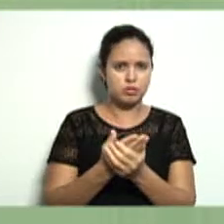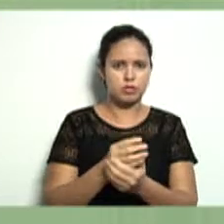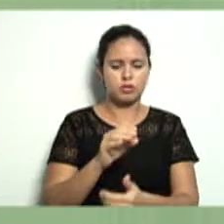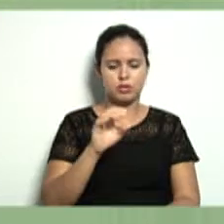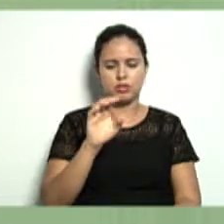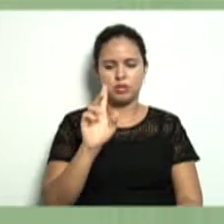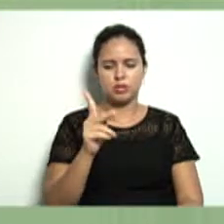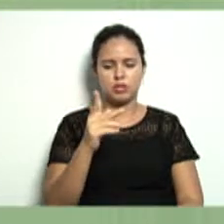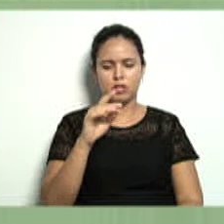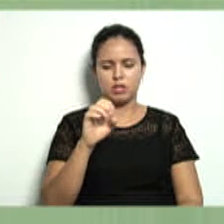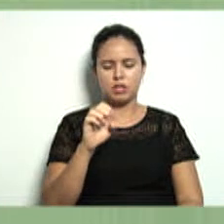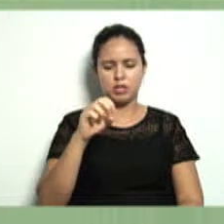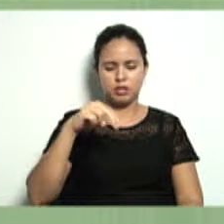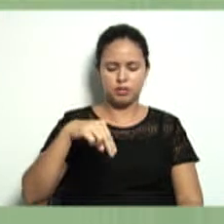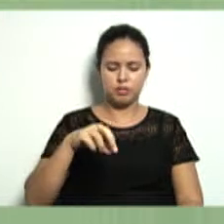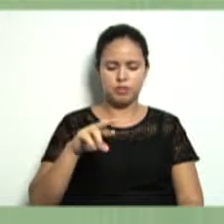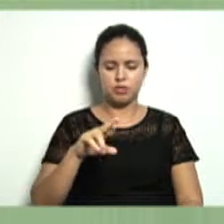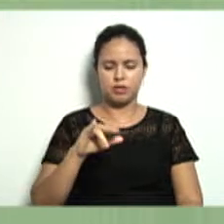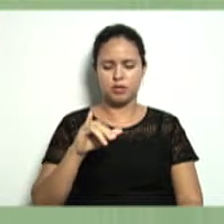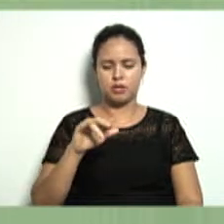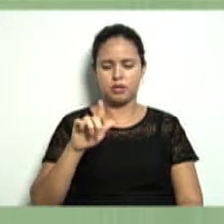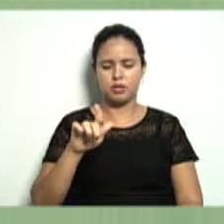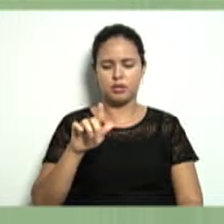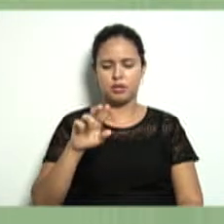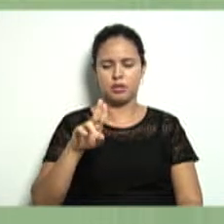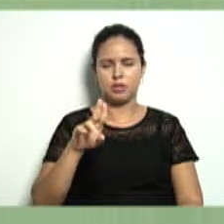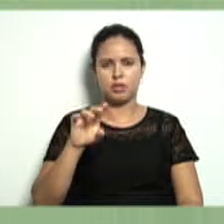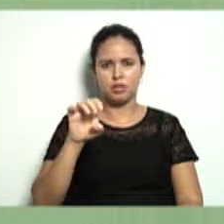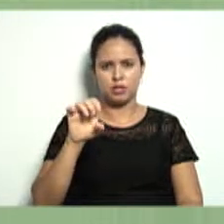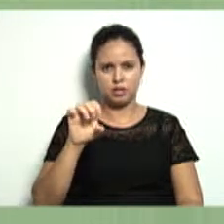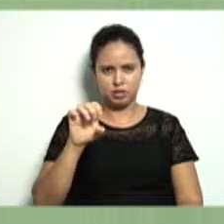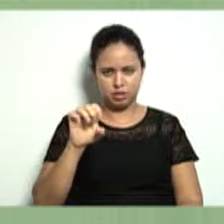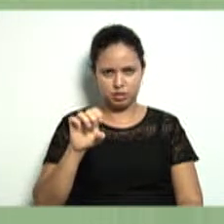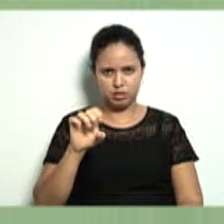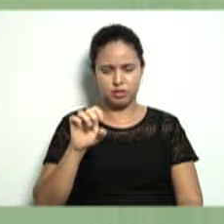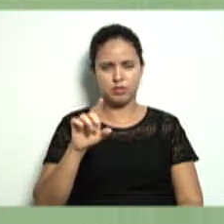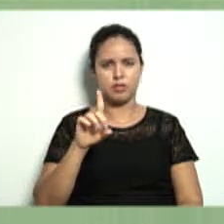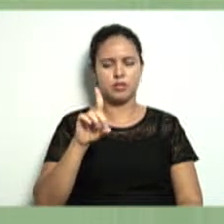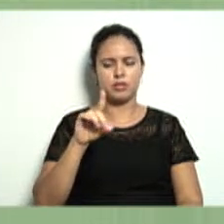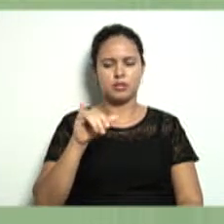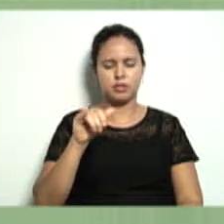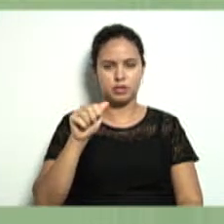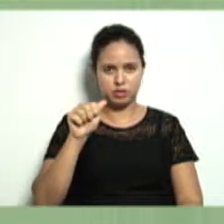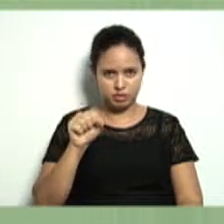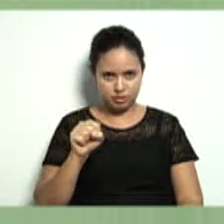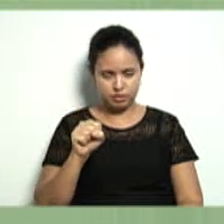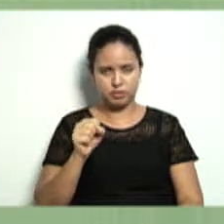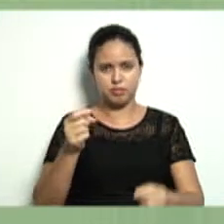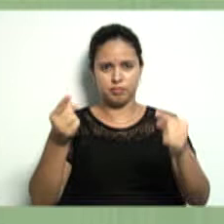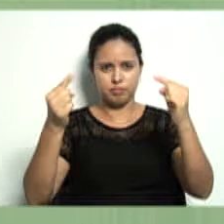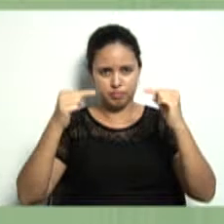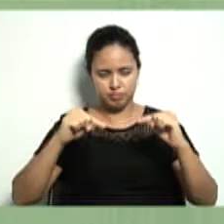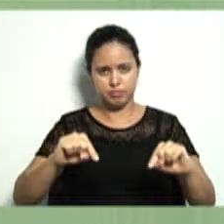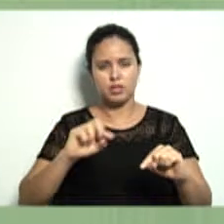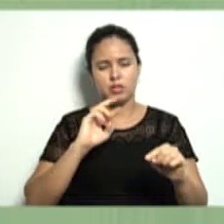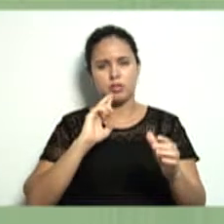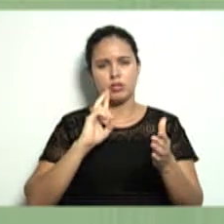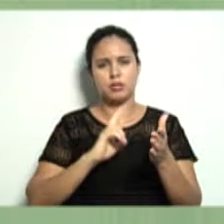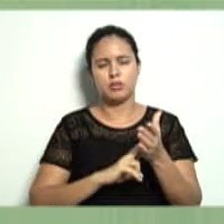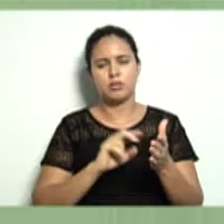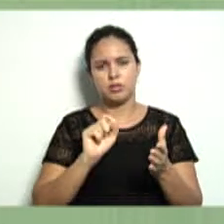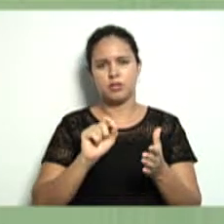de mandar. Verdadeira foi o que eles marcaram para a próxima questão. Para a próxima questão, Isso. parabéns também aí